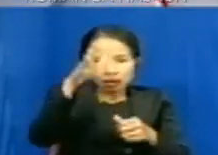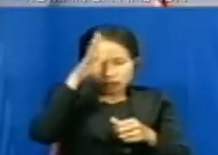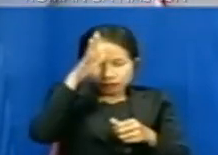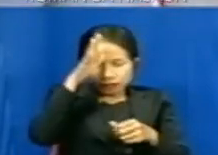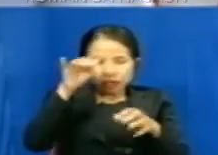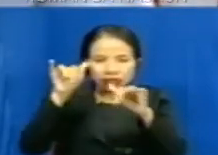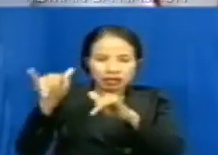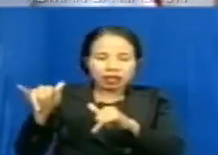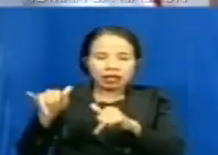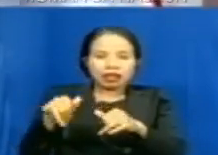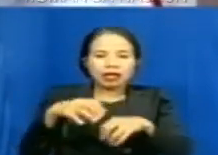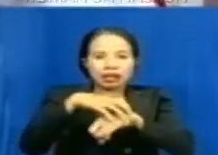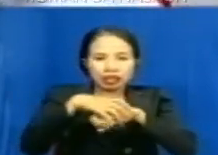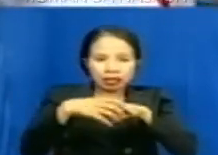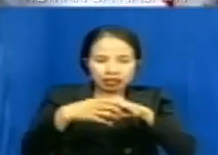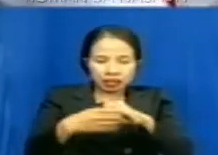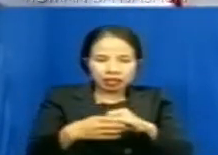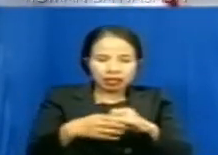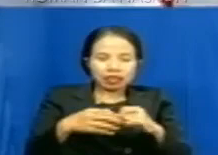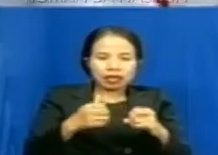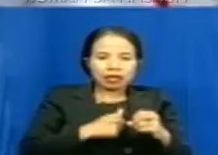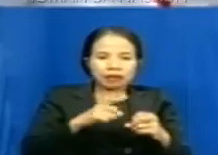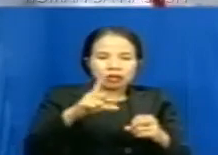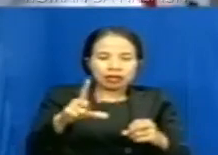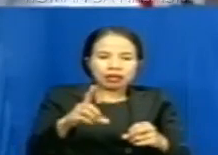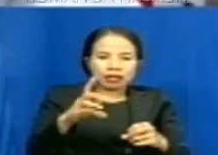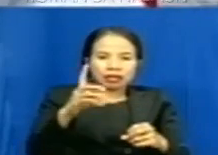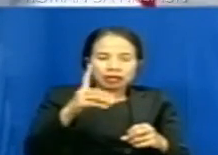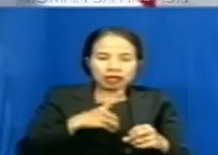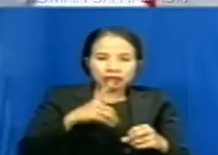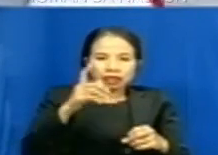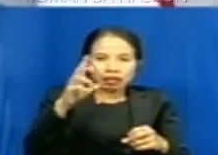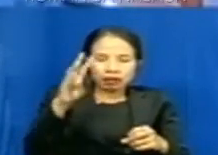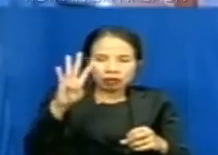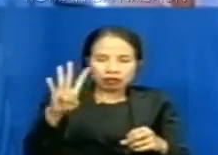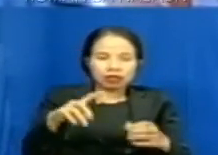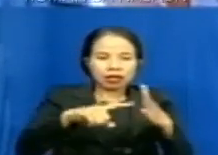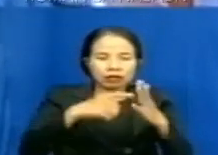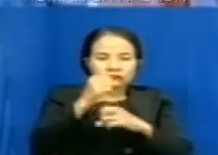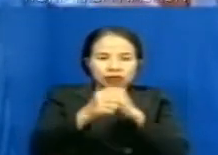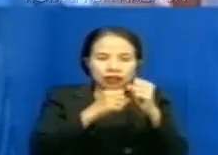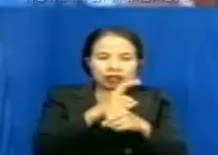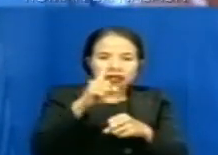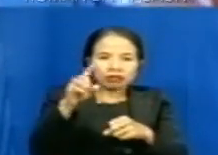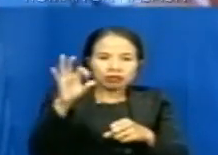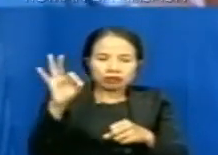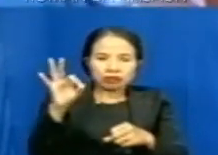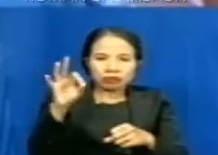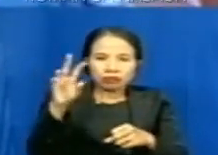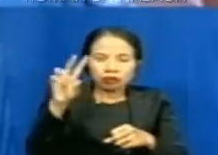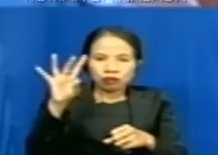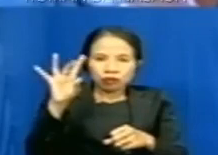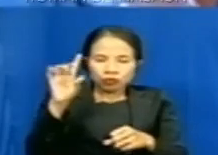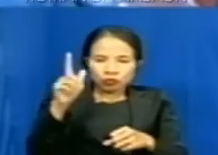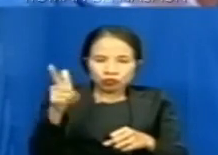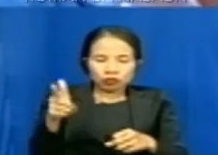ela e a área Raya Emete Laran, Delta 4, a huia tina reunida tucia nem nulo recém rua tua agora, completa